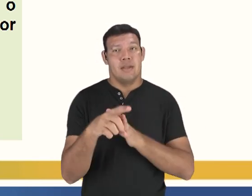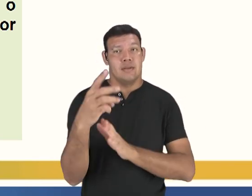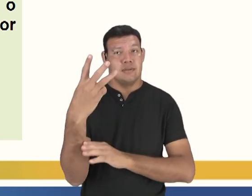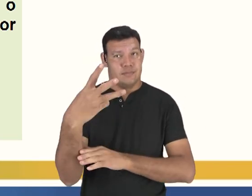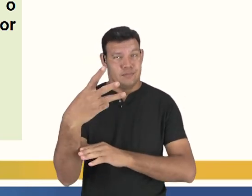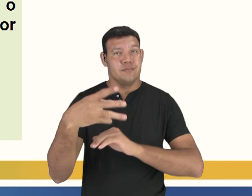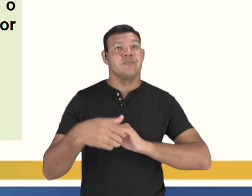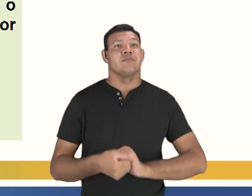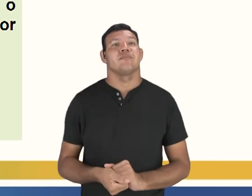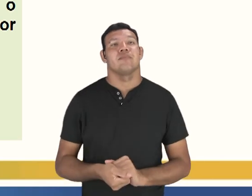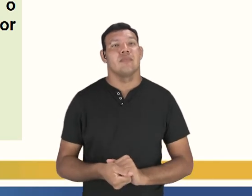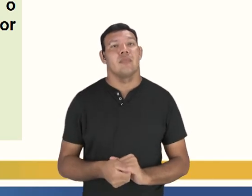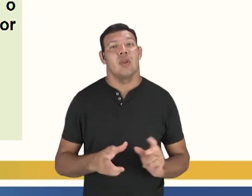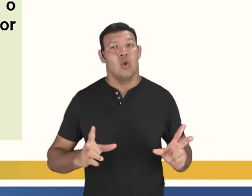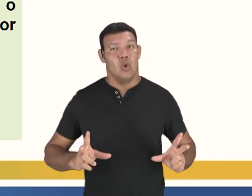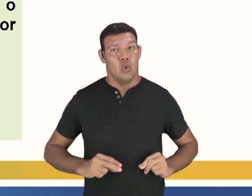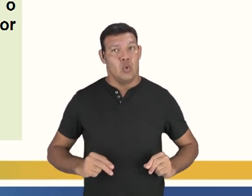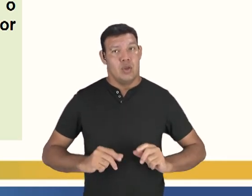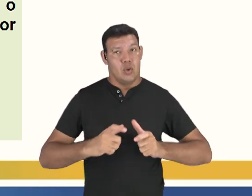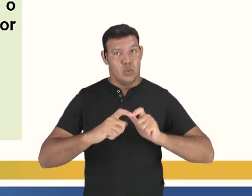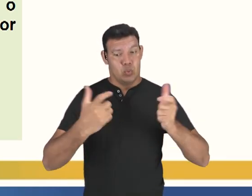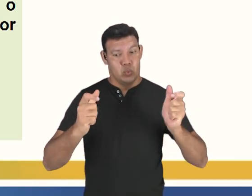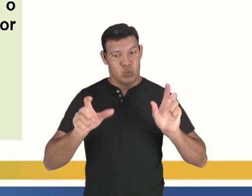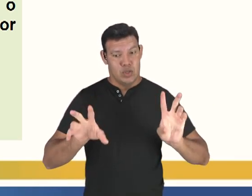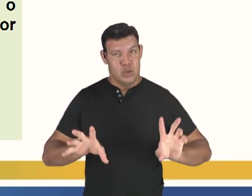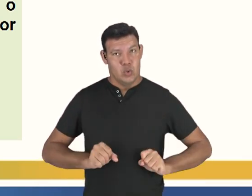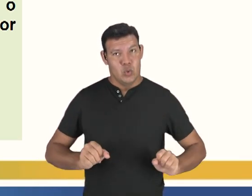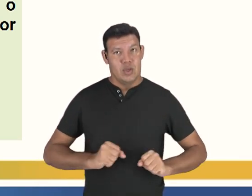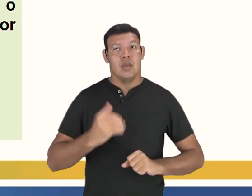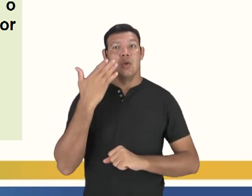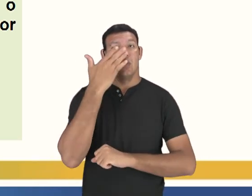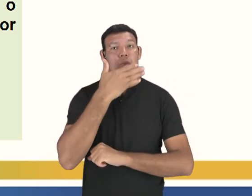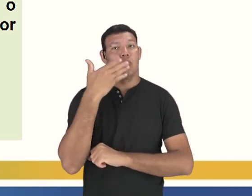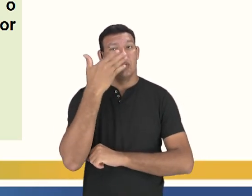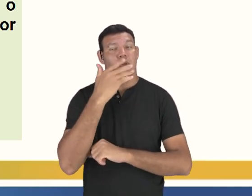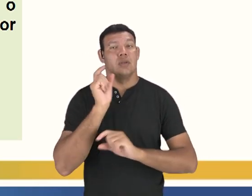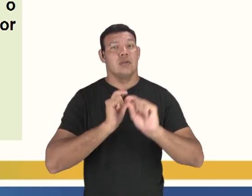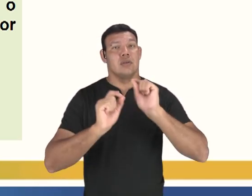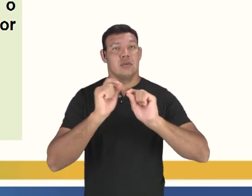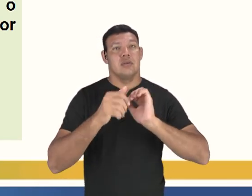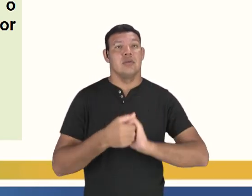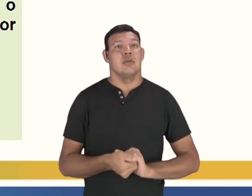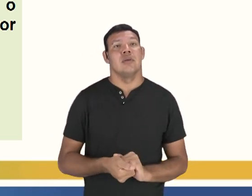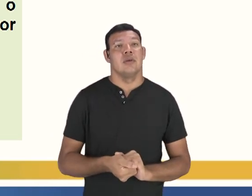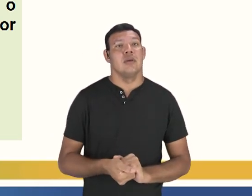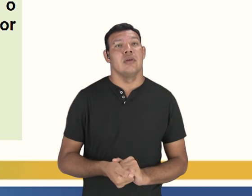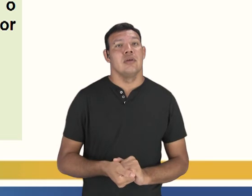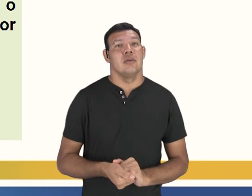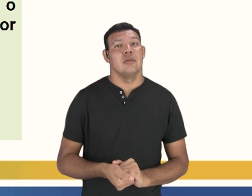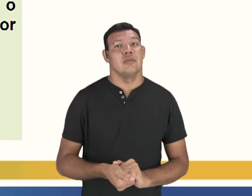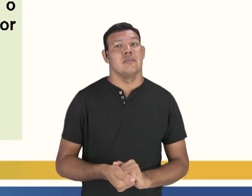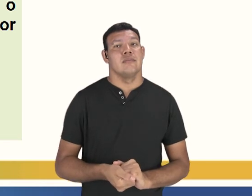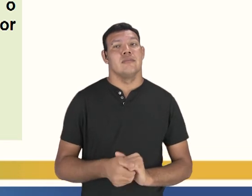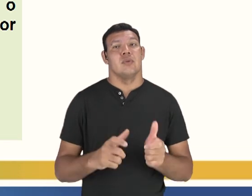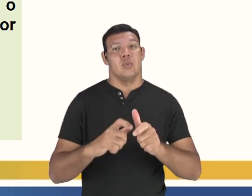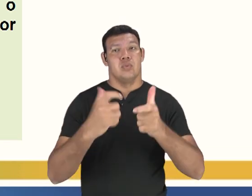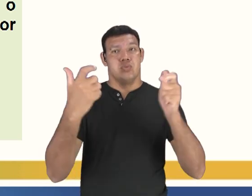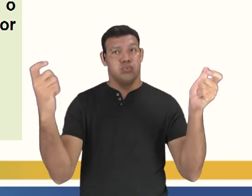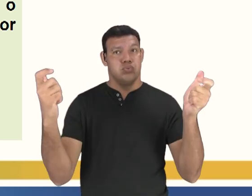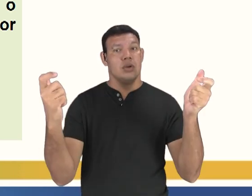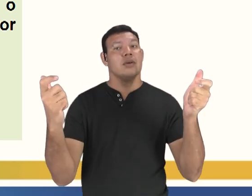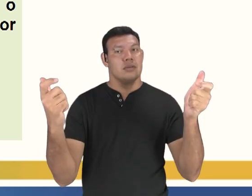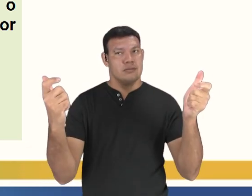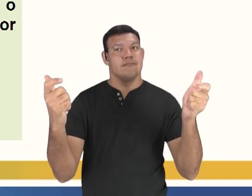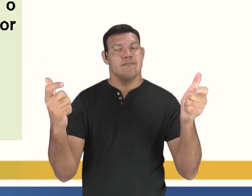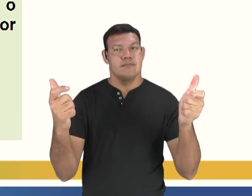refeição, o nutriente majoritariamente absorvido foi a glicose. Então, basicamente, a questão pergunta qual o macronutriente,